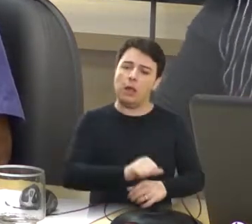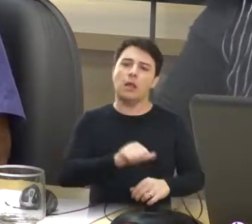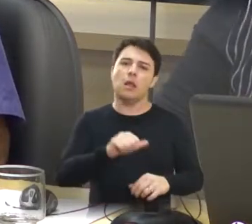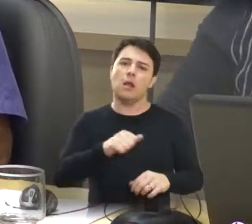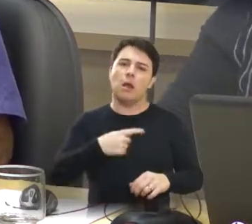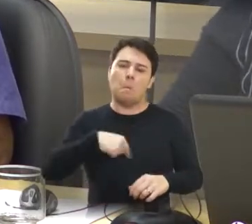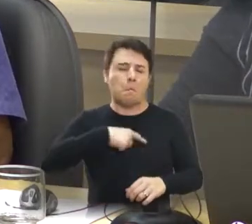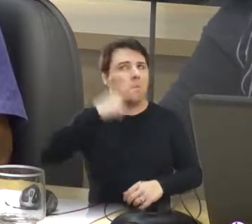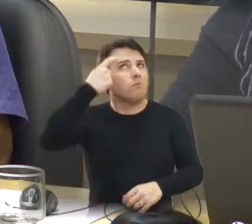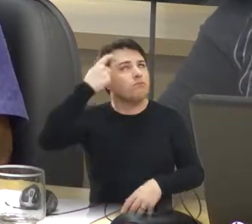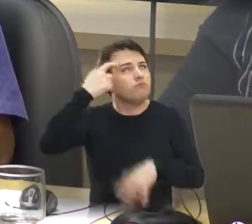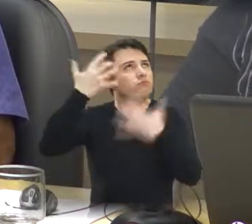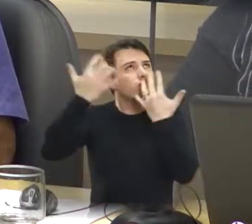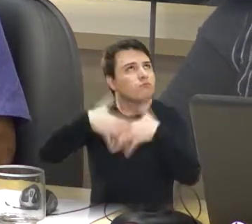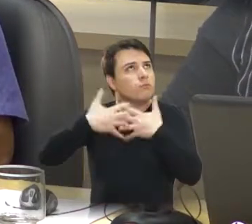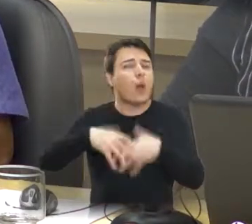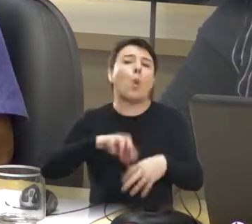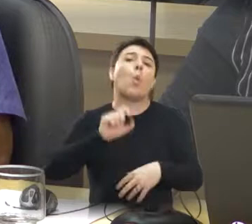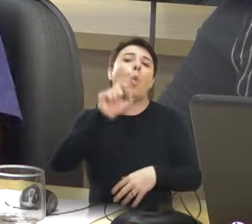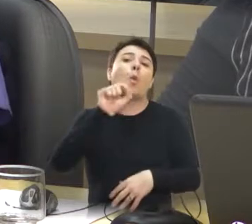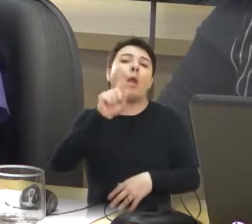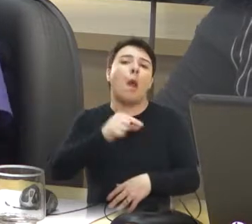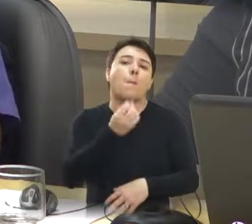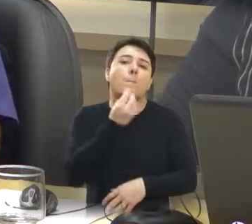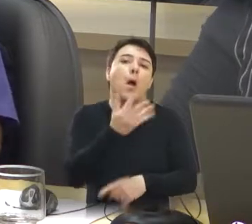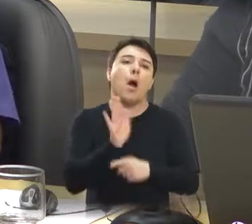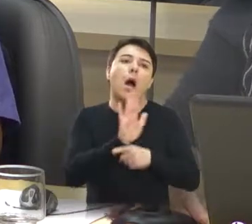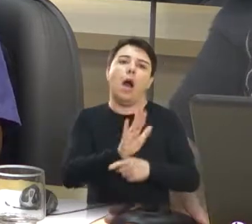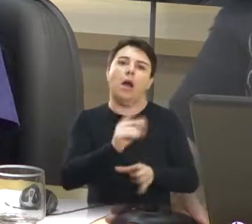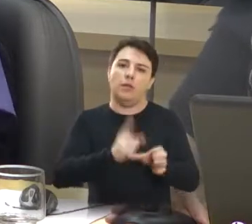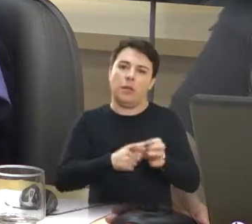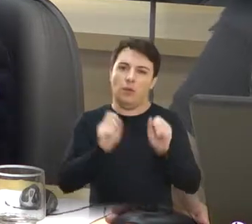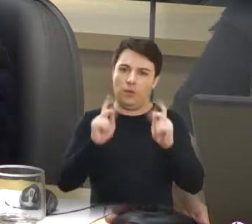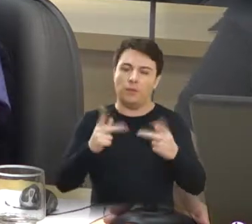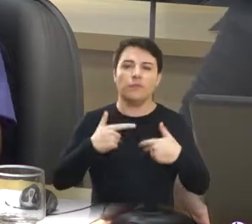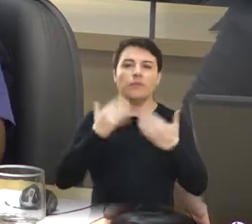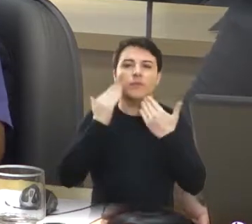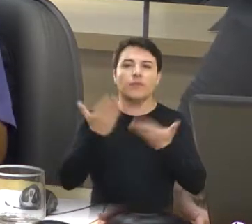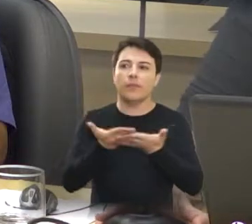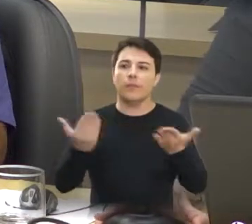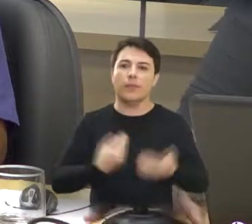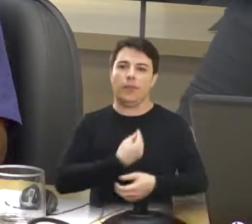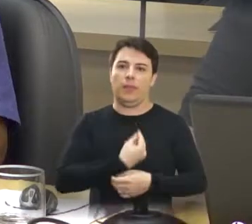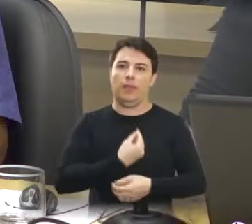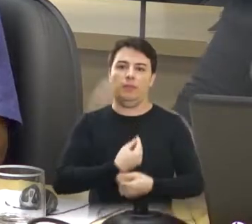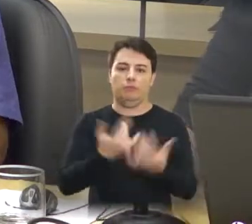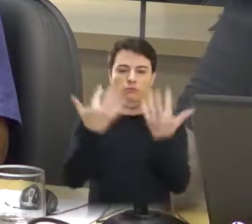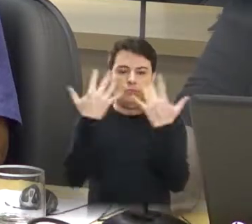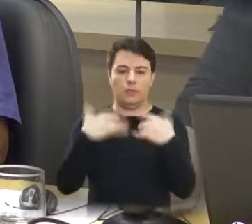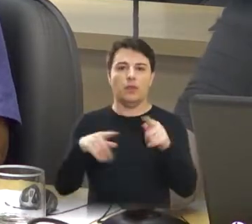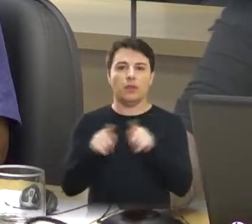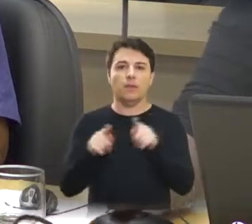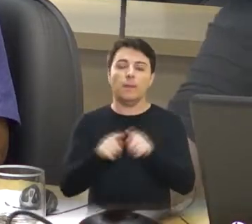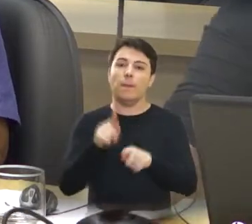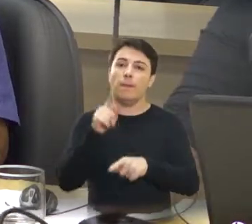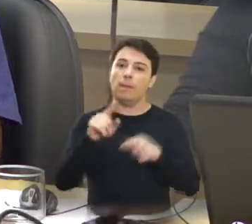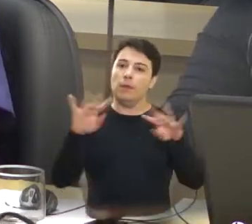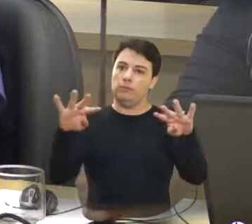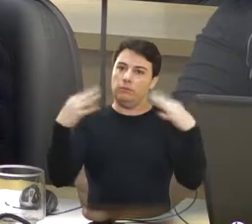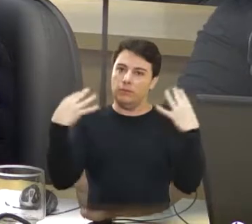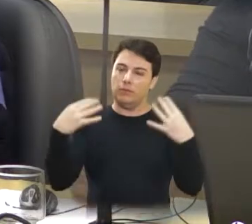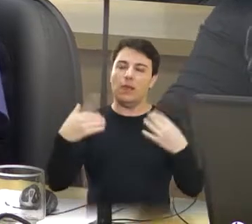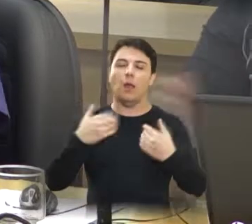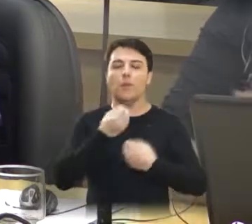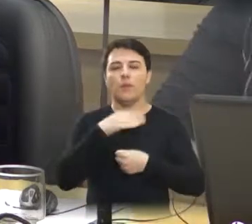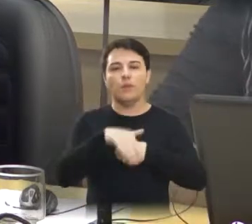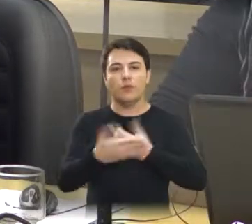analisar, pensar naquilo que é bom para a cidade como um todo, para a gente votar. Então, agradeço a presença de vocês, quem está nos ouvindo, nos assistindo,